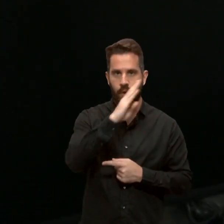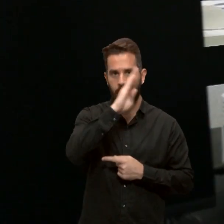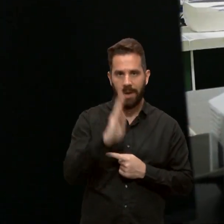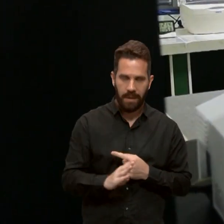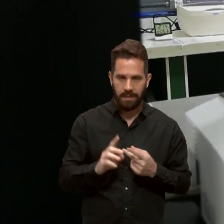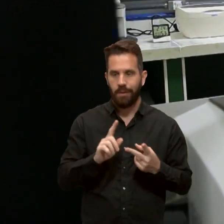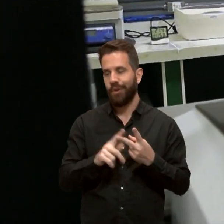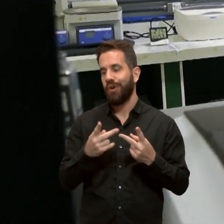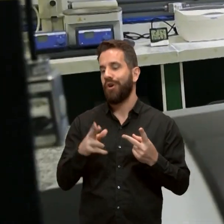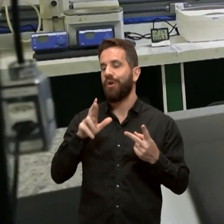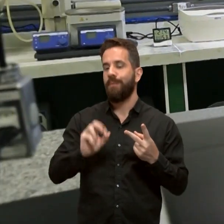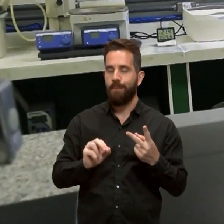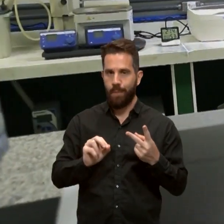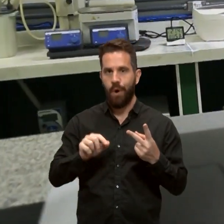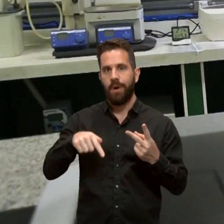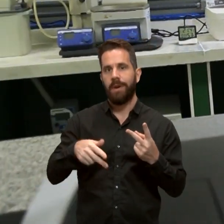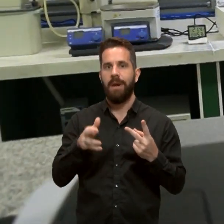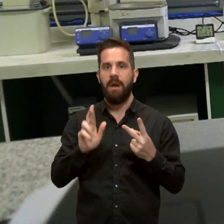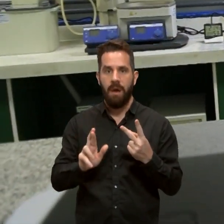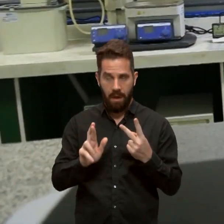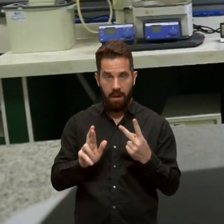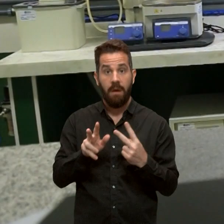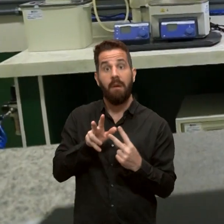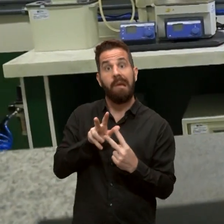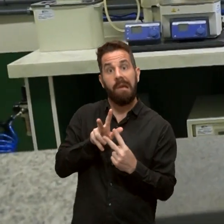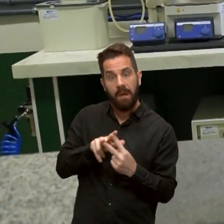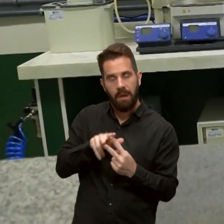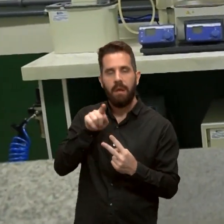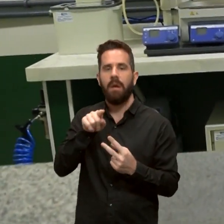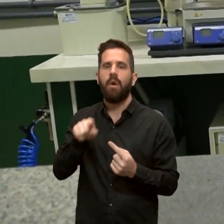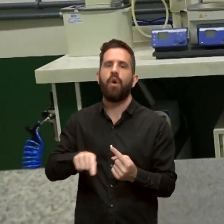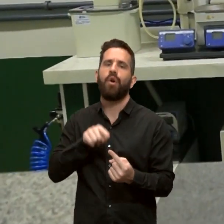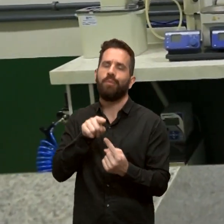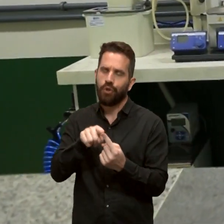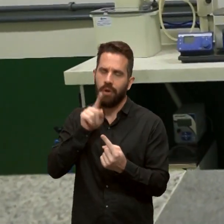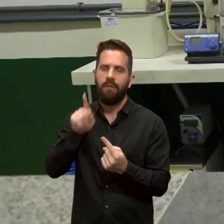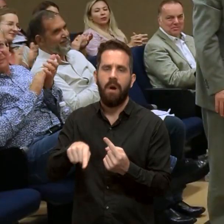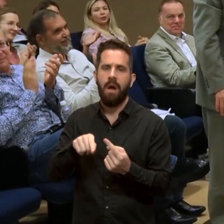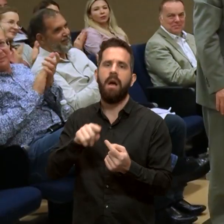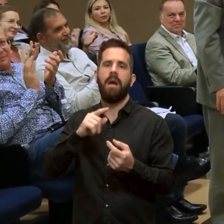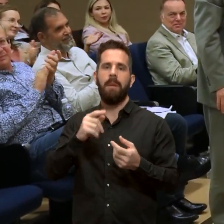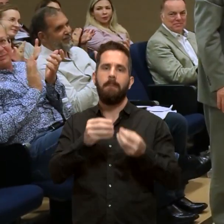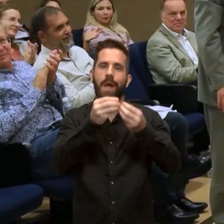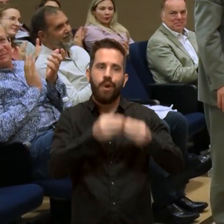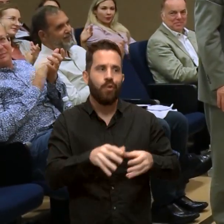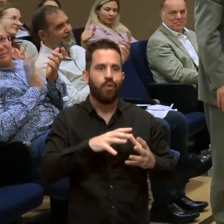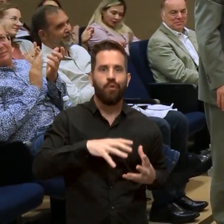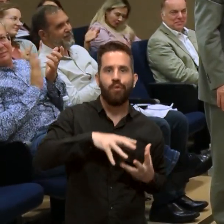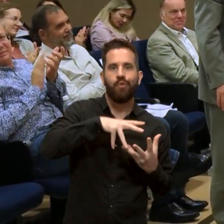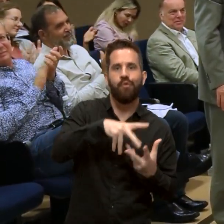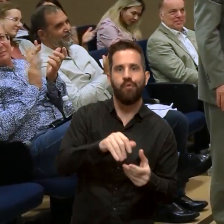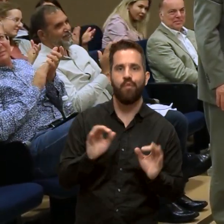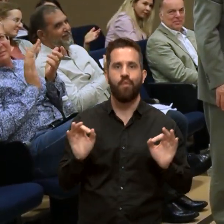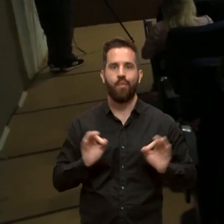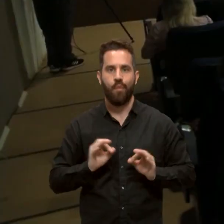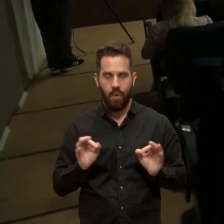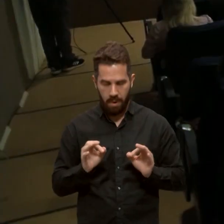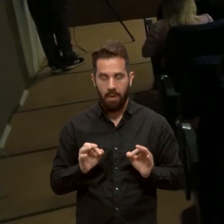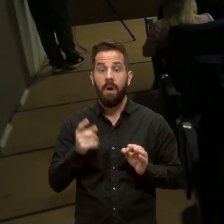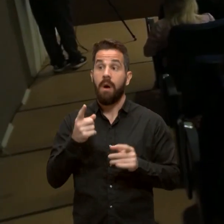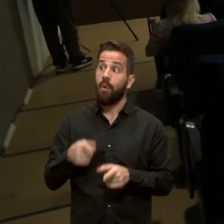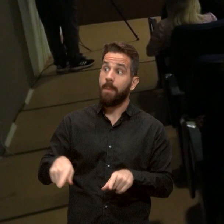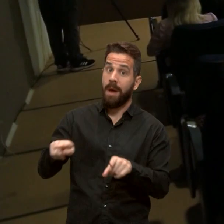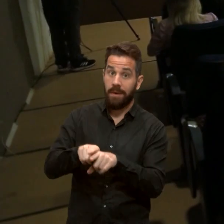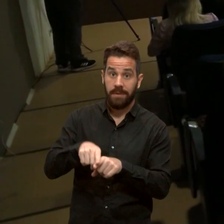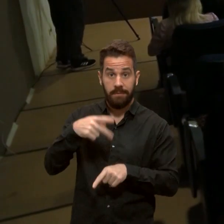ProQR, combustíveis alternativos sem impactos climáticos, que fazem parte da cooperação Brasil-Alemanha. Os dois